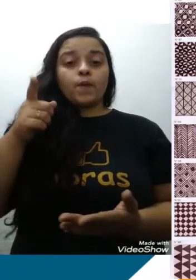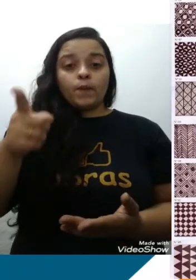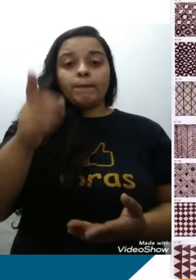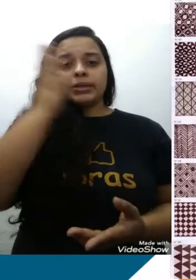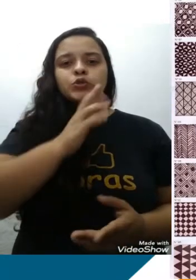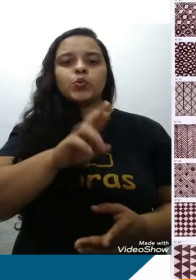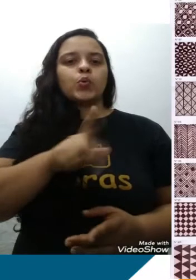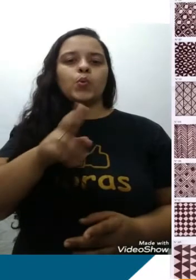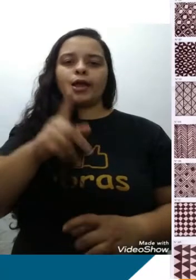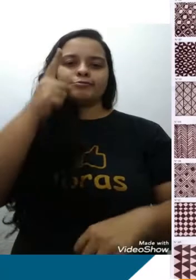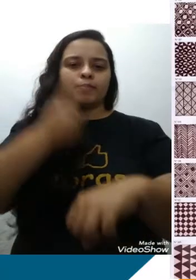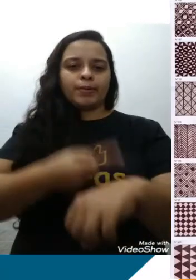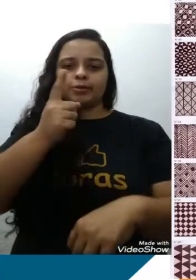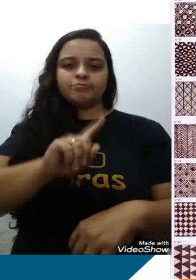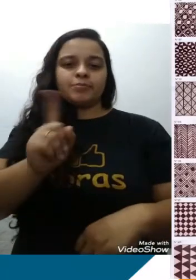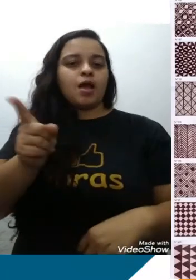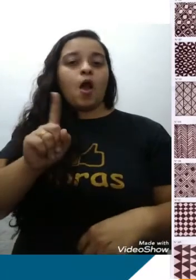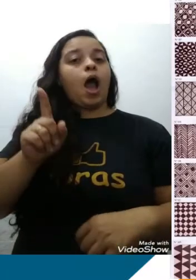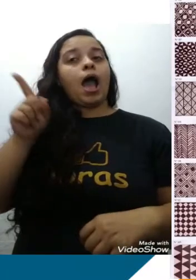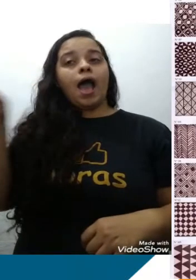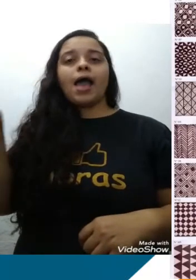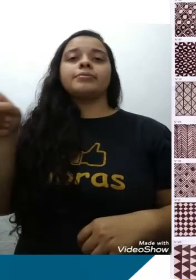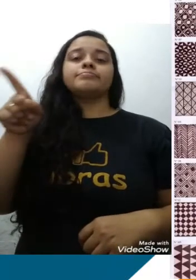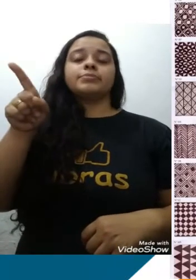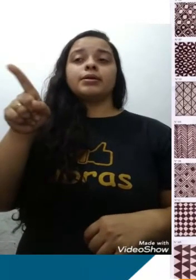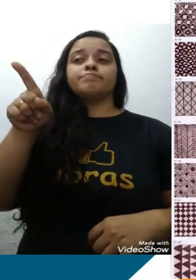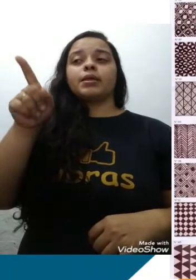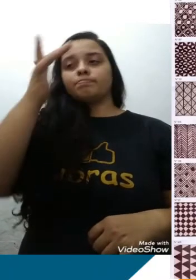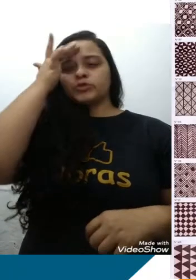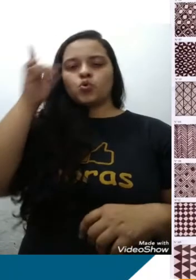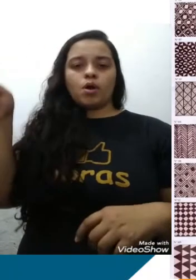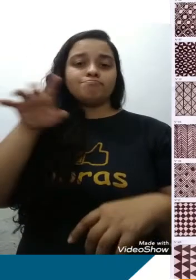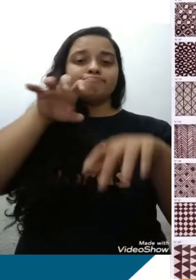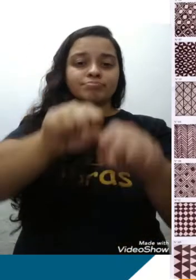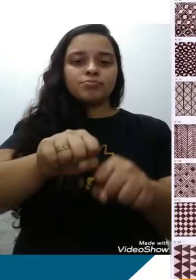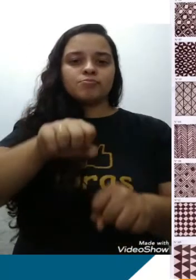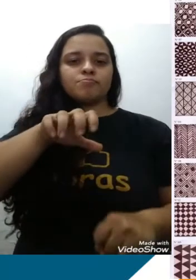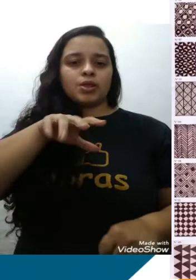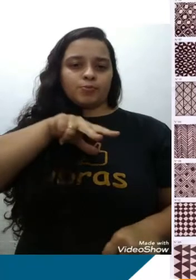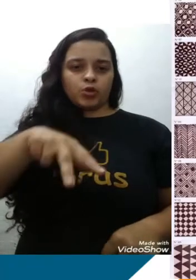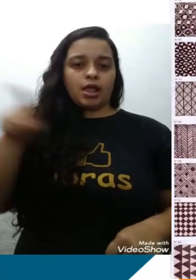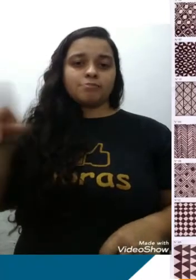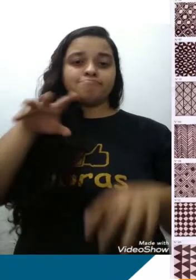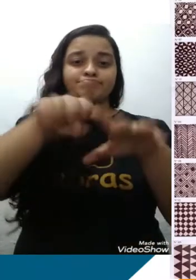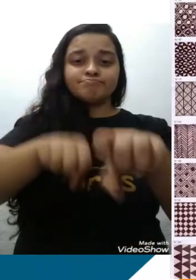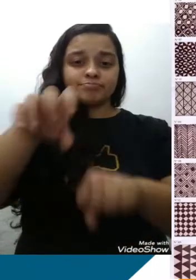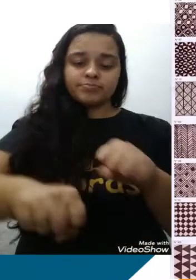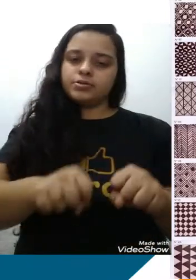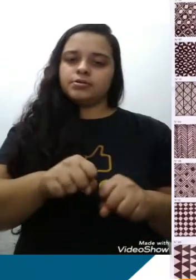descoberto, ele vai ser invadido pelos povos europeus, no caso do território que vai vir a ser o Brasil, pelos